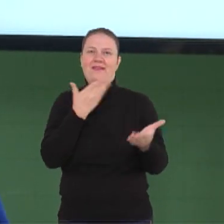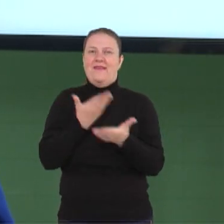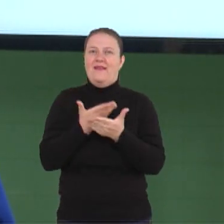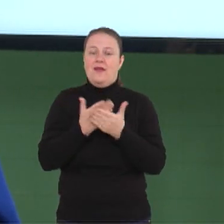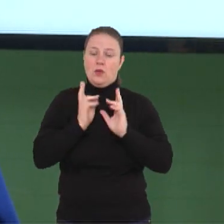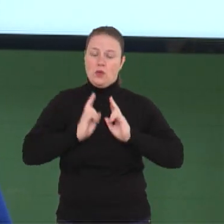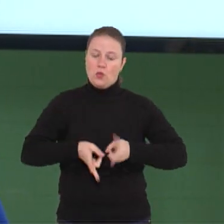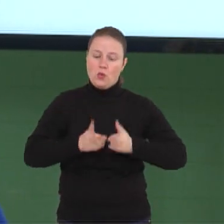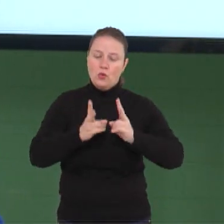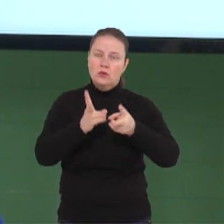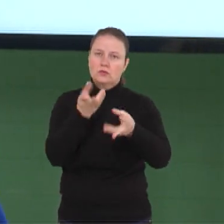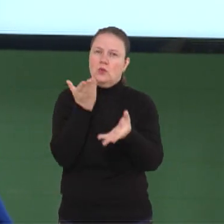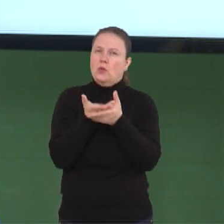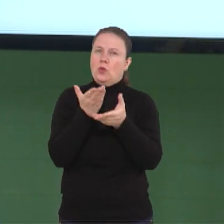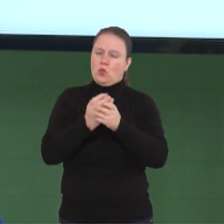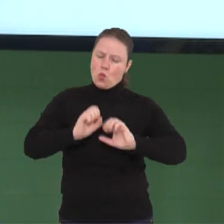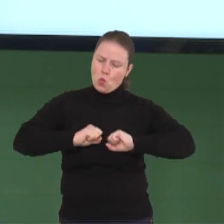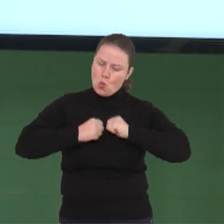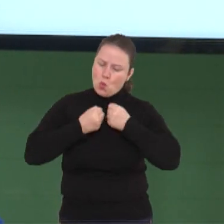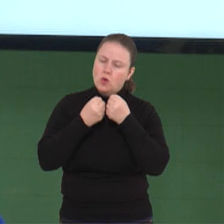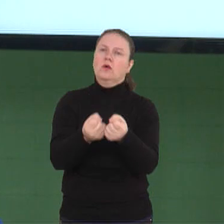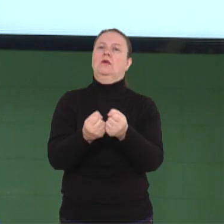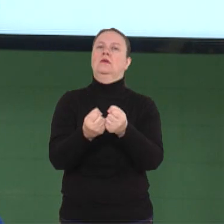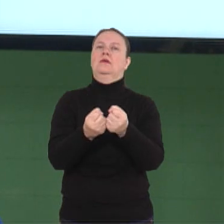Continue estudando, continue aí na sua rotina de